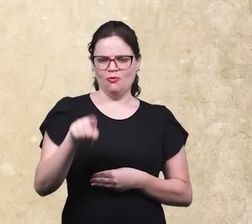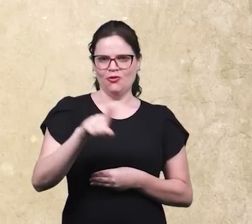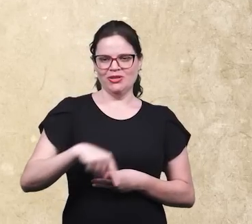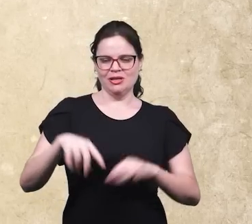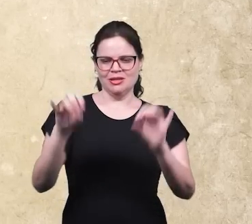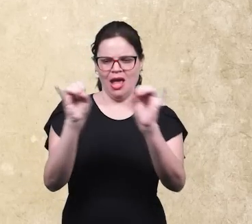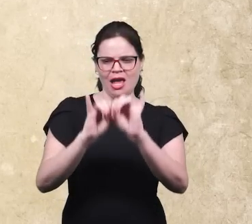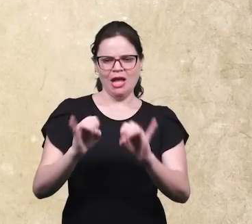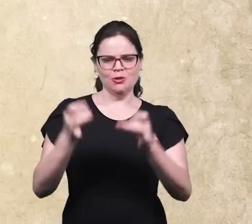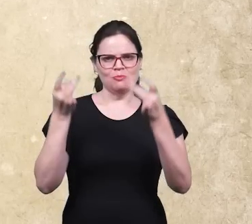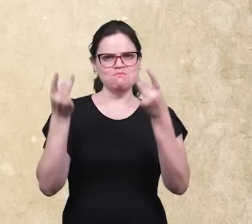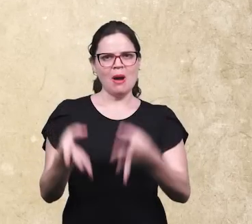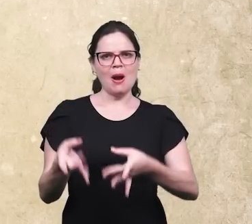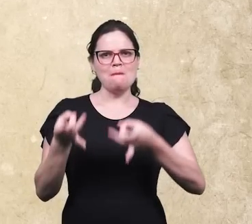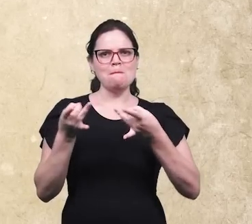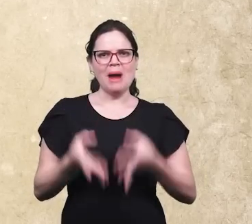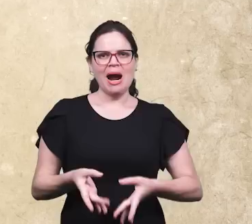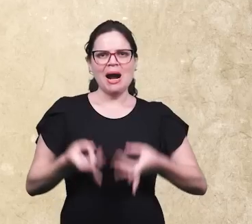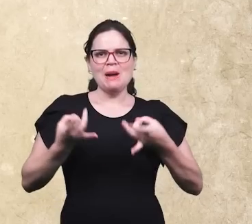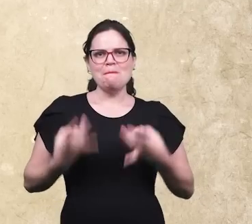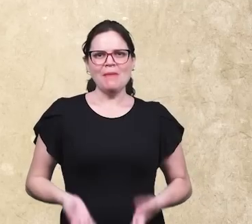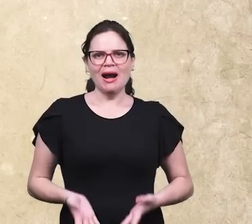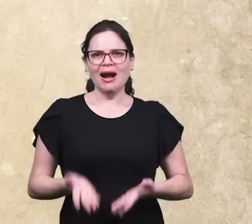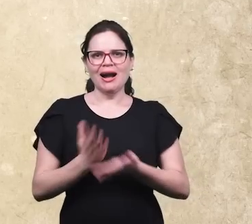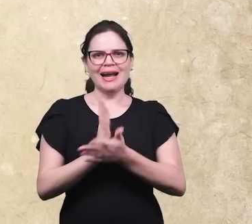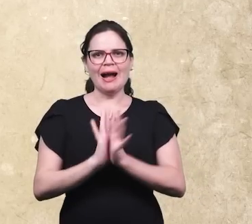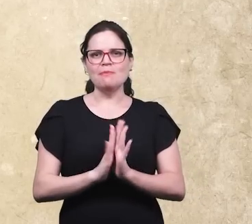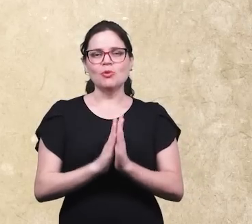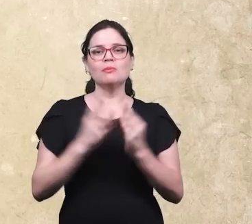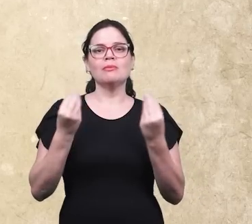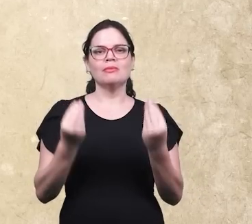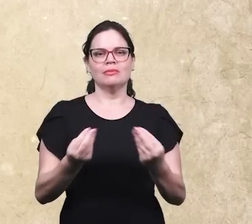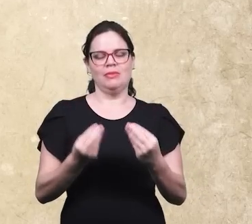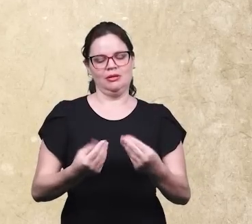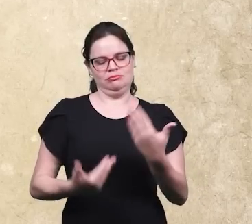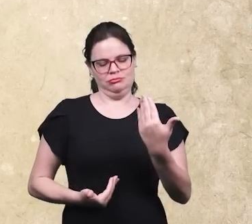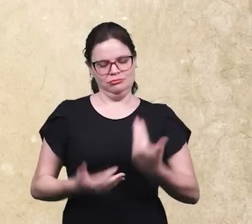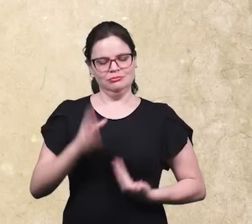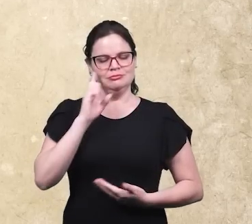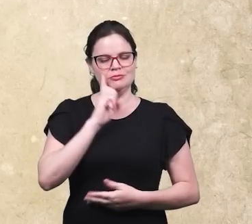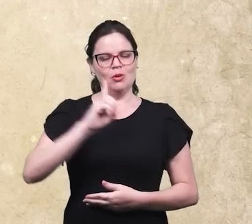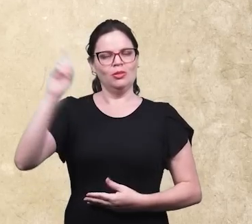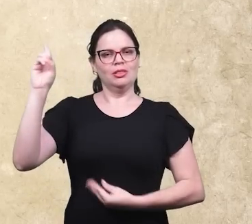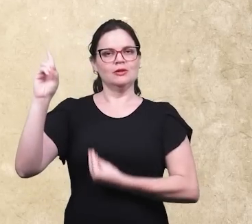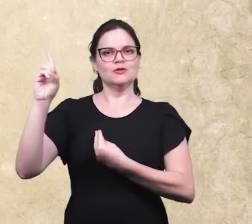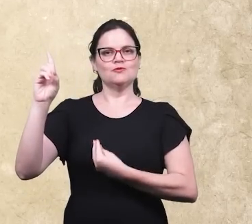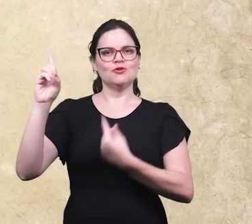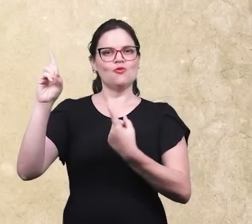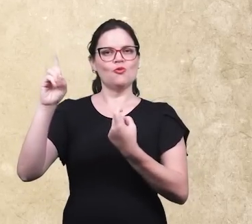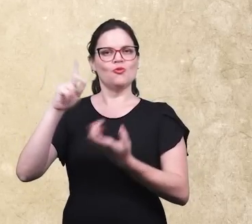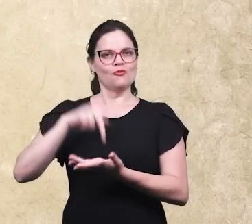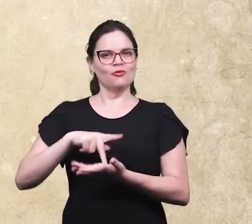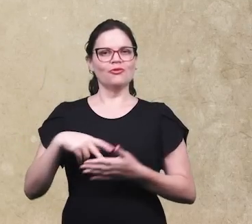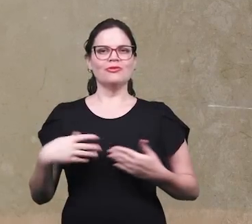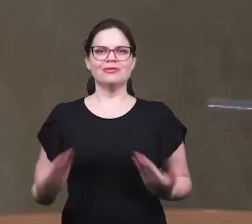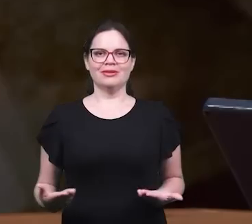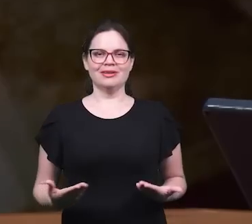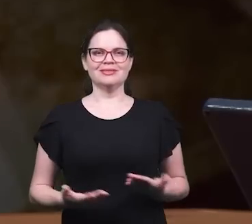ídolos vos convertestes a Deus para servir o Deus vivo e